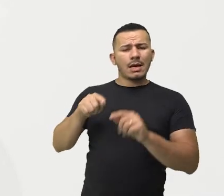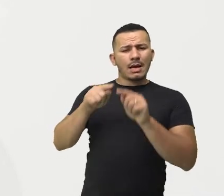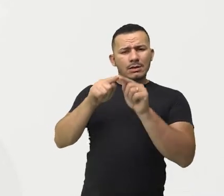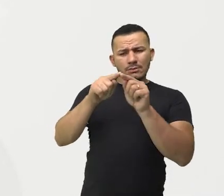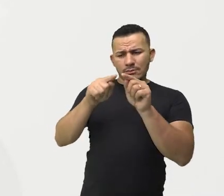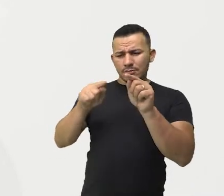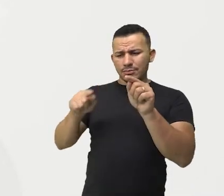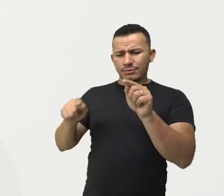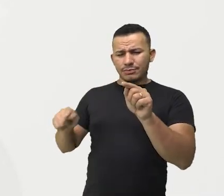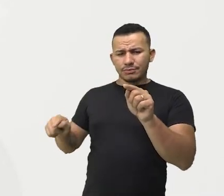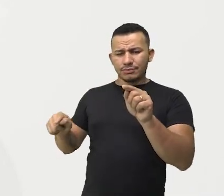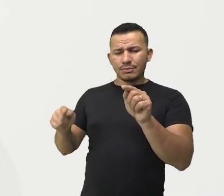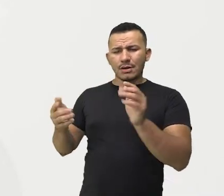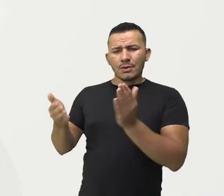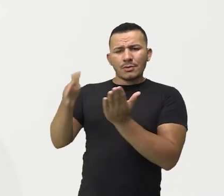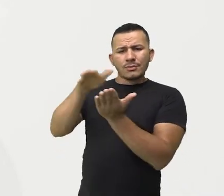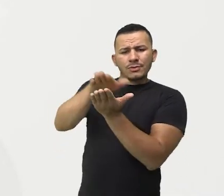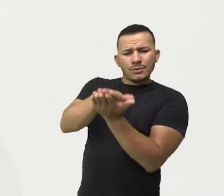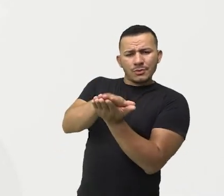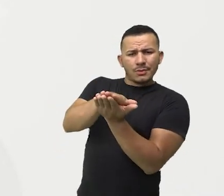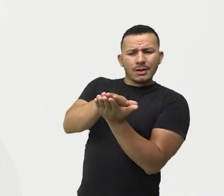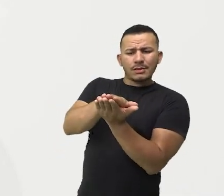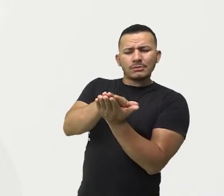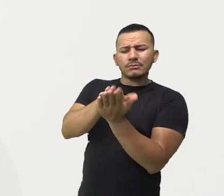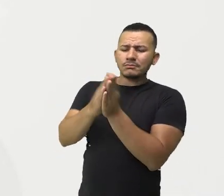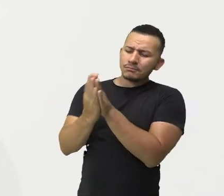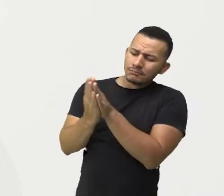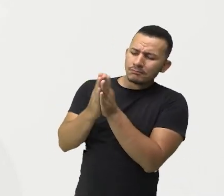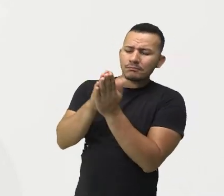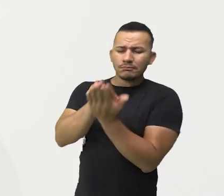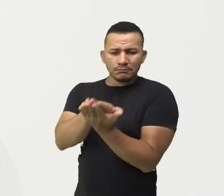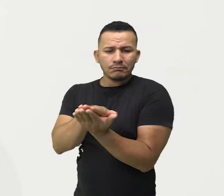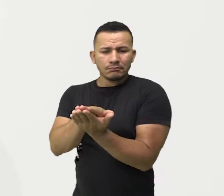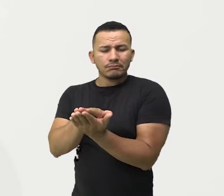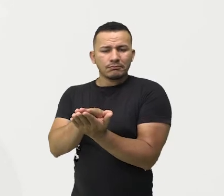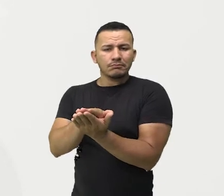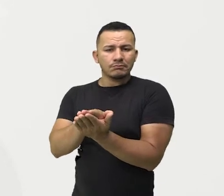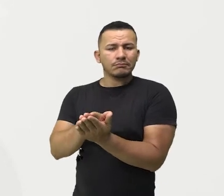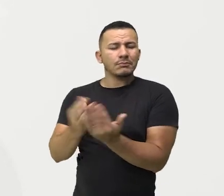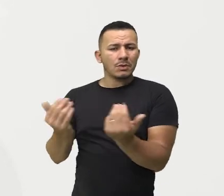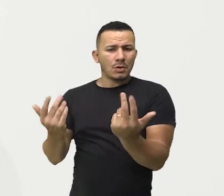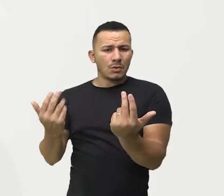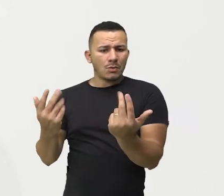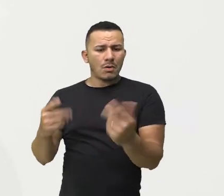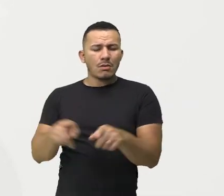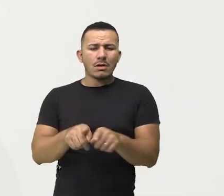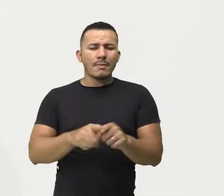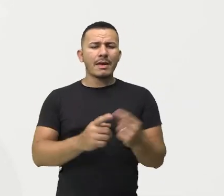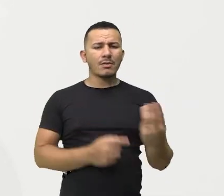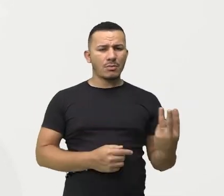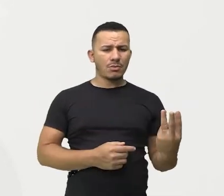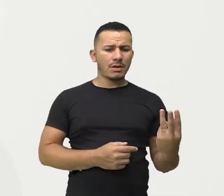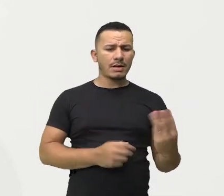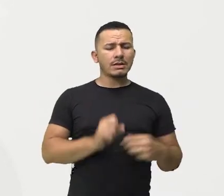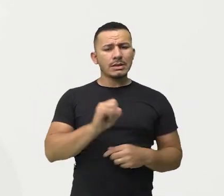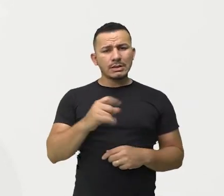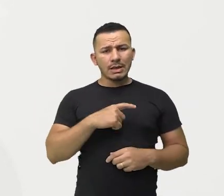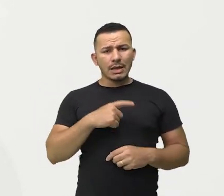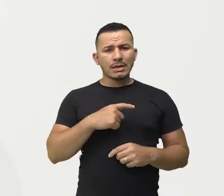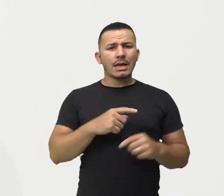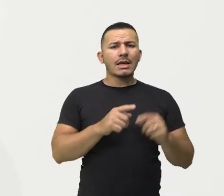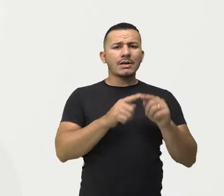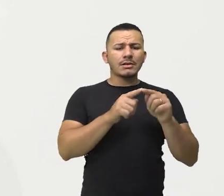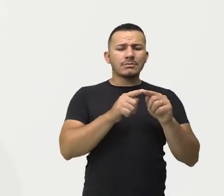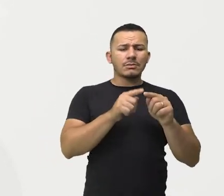vou continuar tendo um quadrilátero, beleza? A mesma coisa vai acontecer com a figura 3. Se eu traço um eixo bem